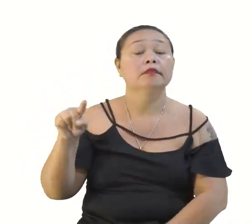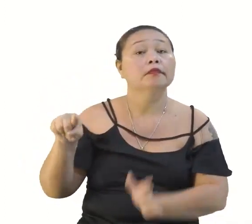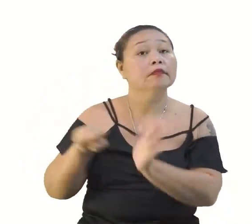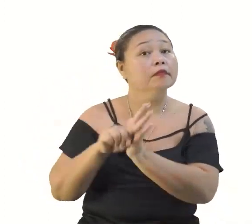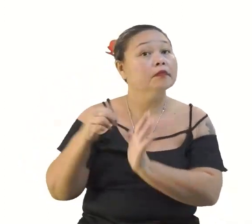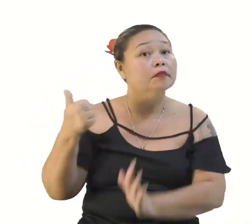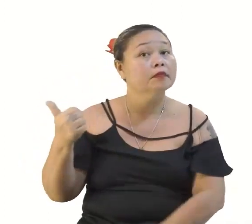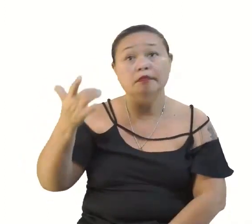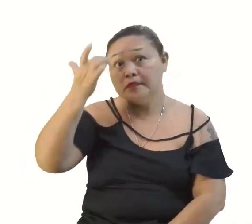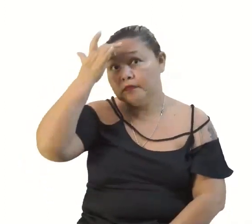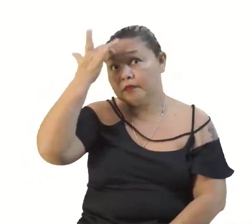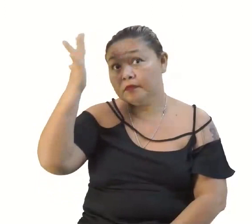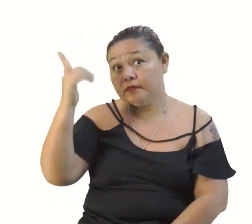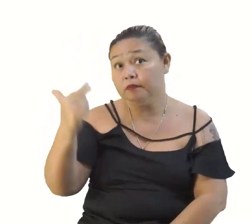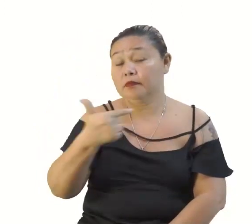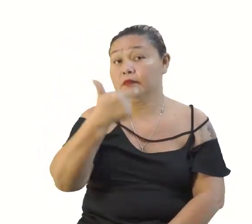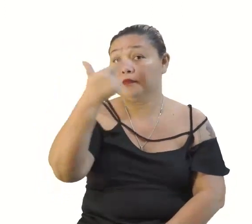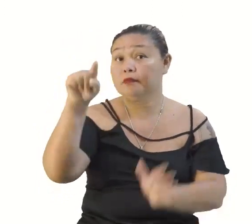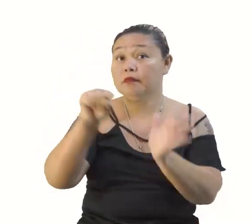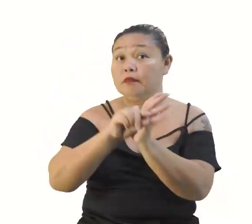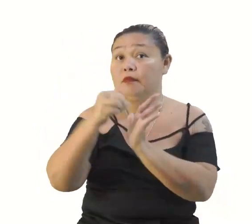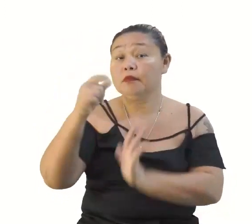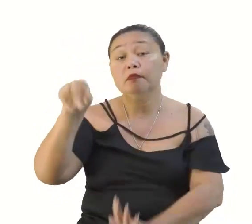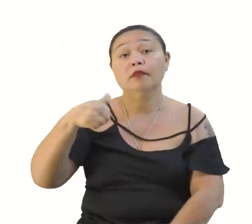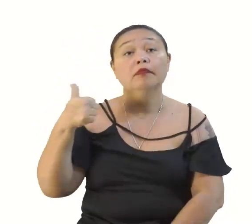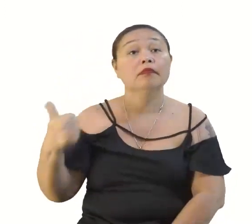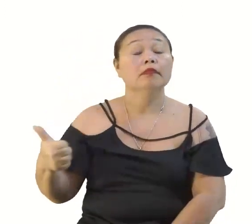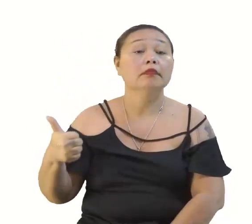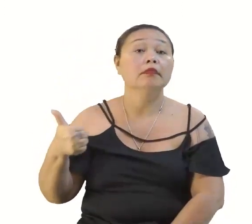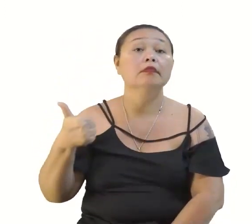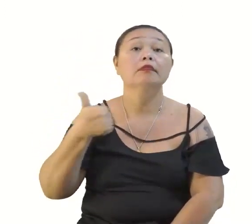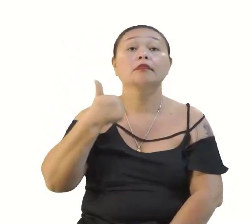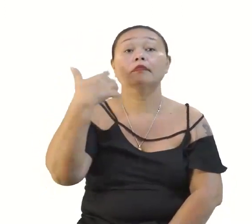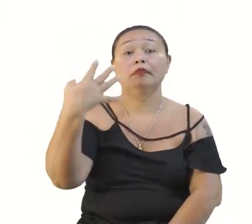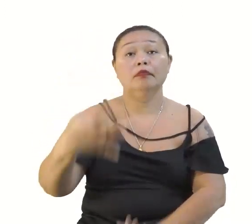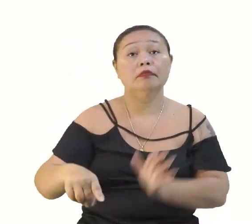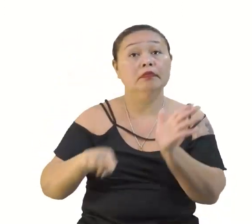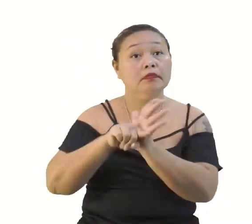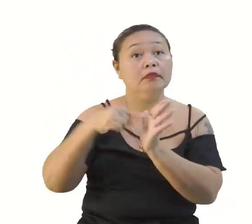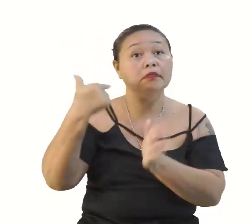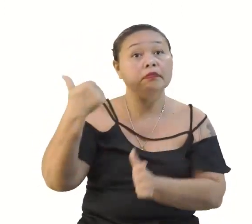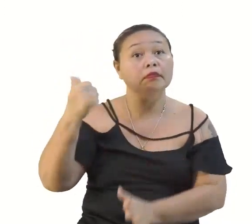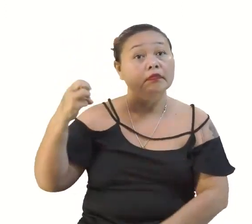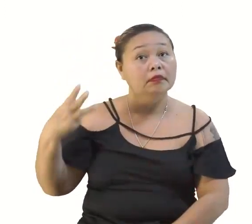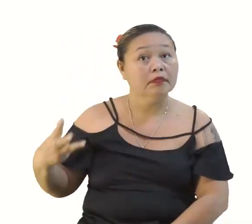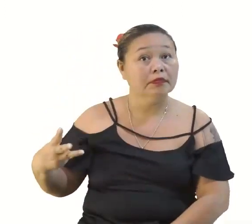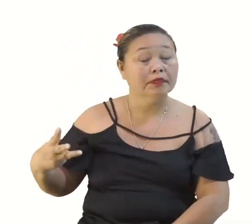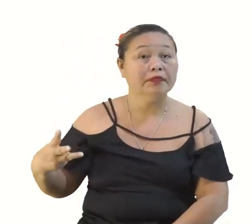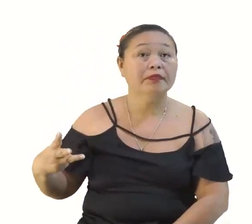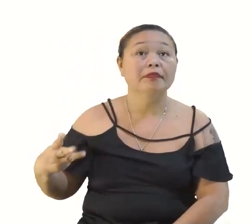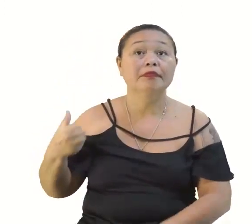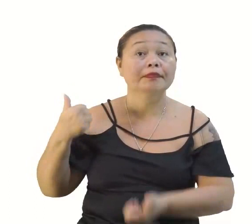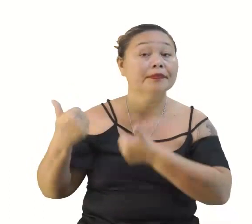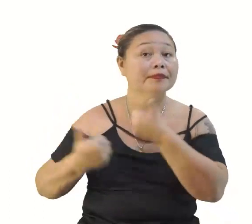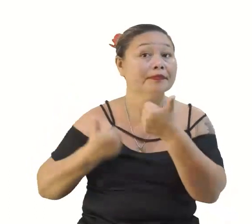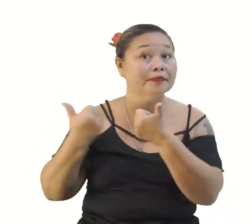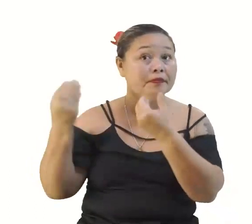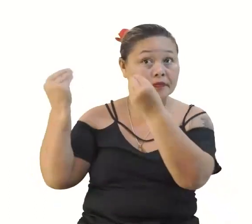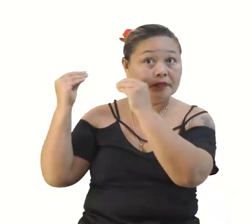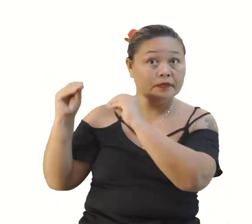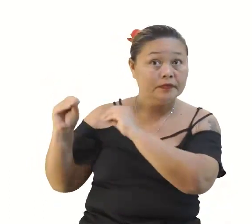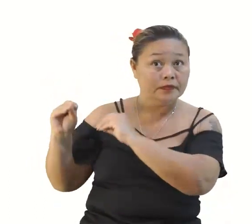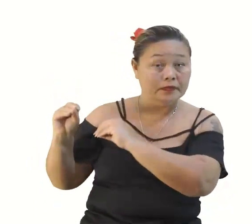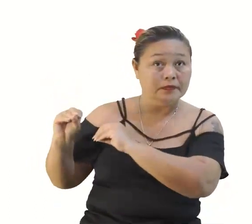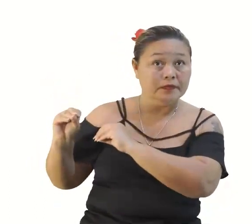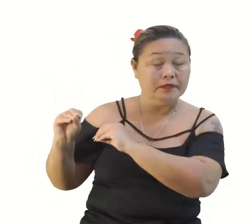que fácil. 2 vezes 1? 2. Menos 1. 1. E 2 vezes 2? 4. Menos 1. 3. Beleza, vamos montar os parzinhos agora.